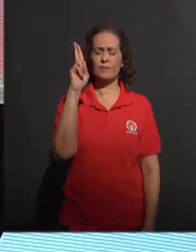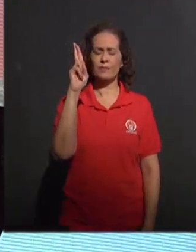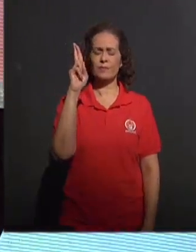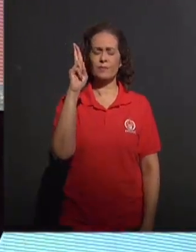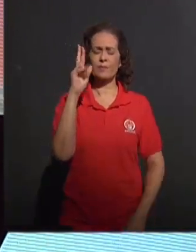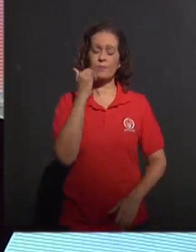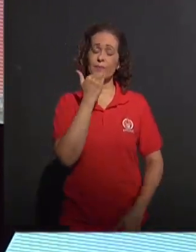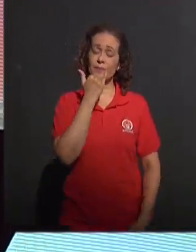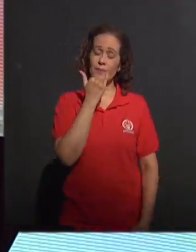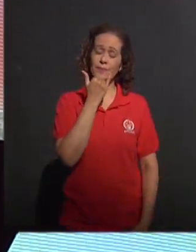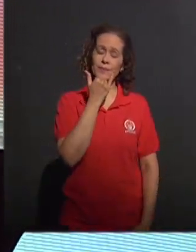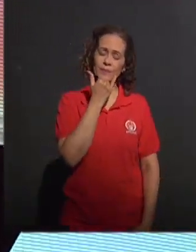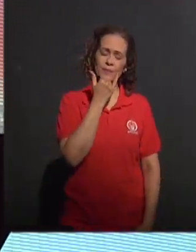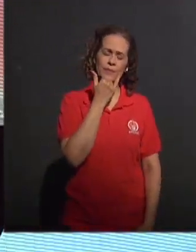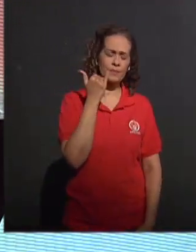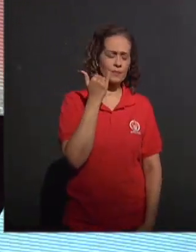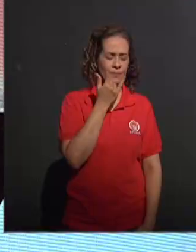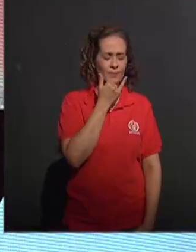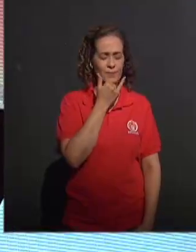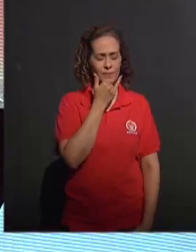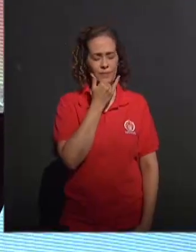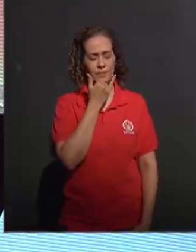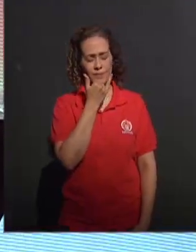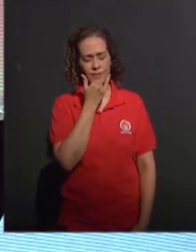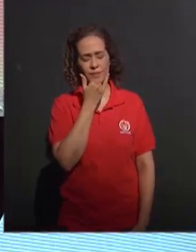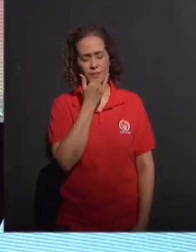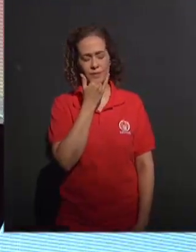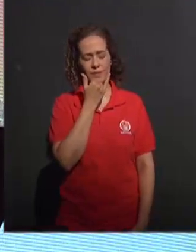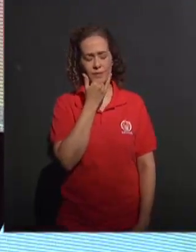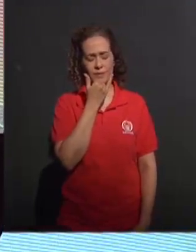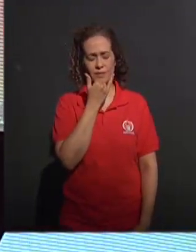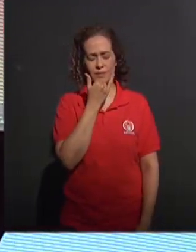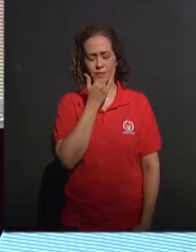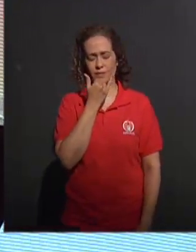Perdoa. Perdoa.